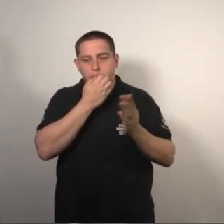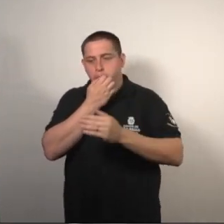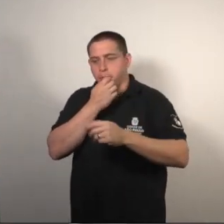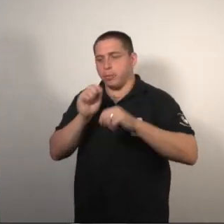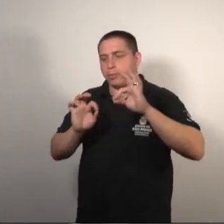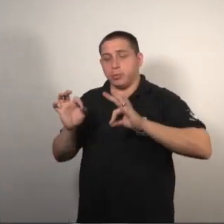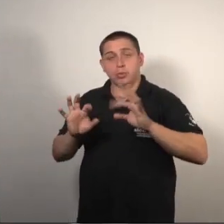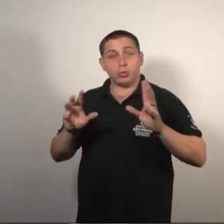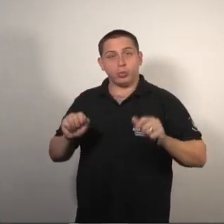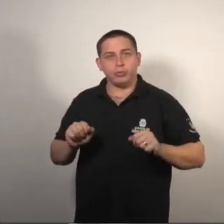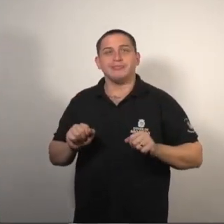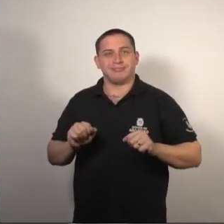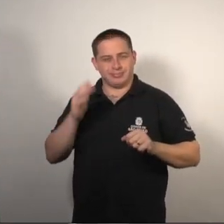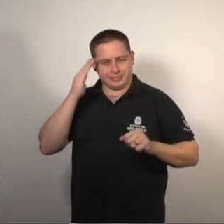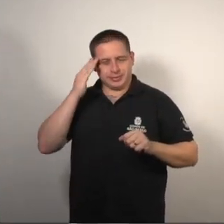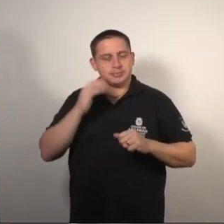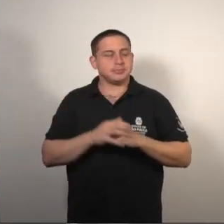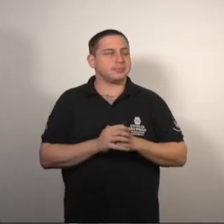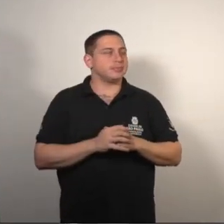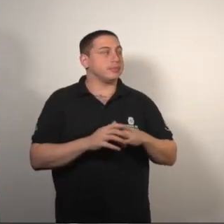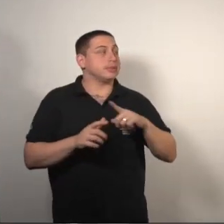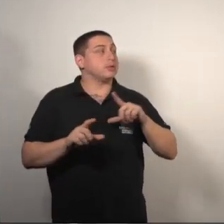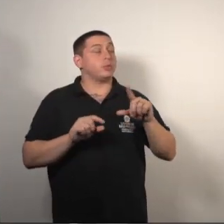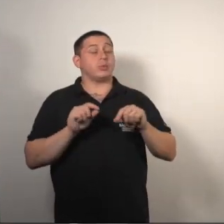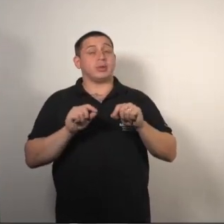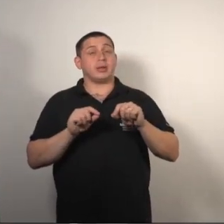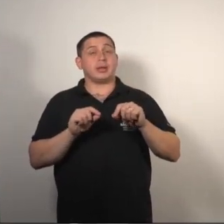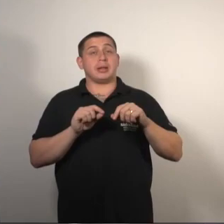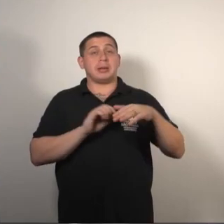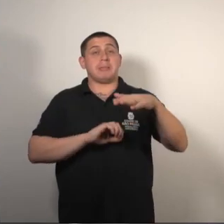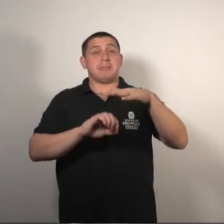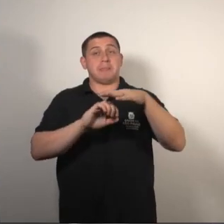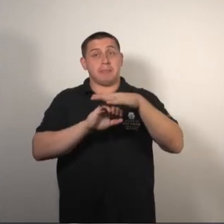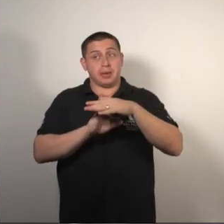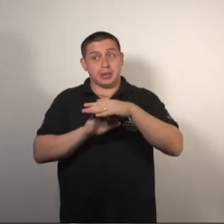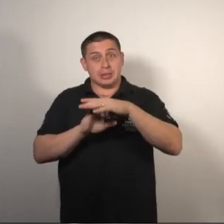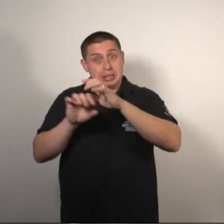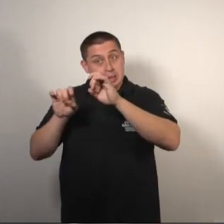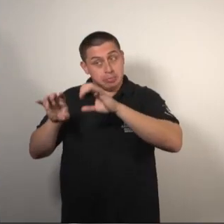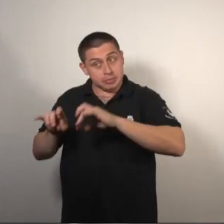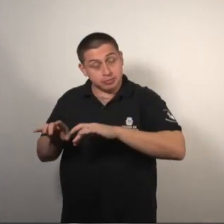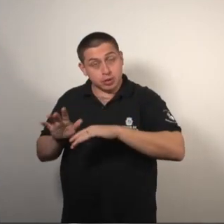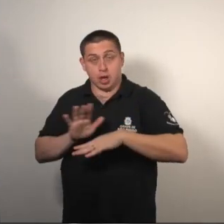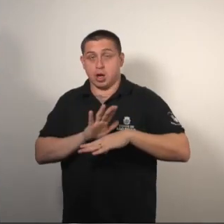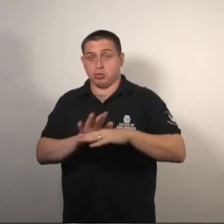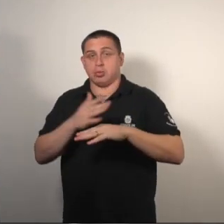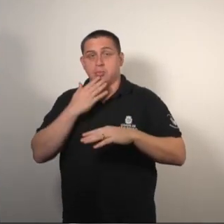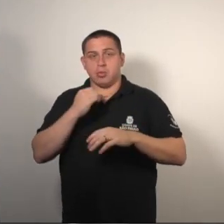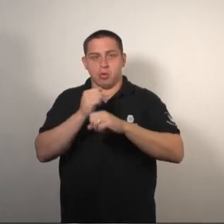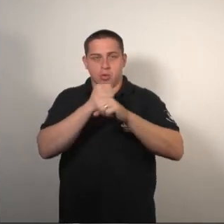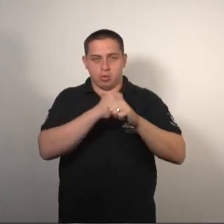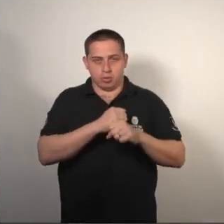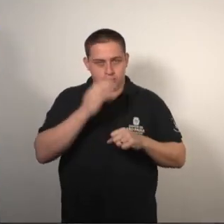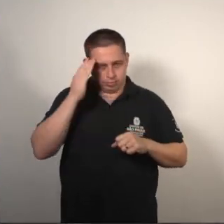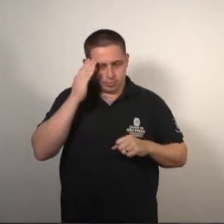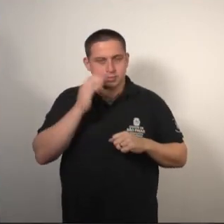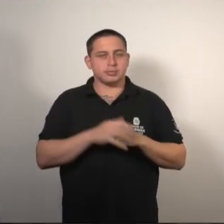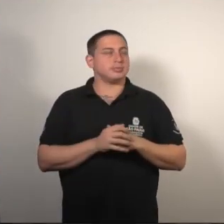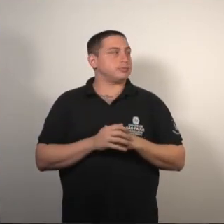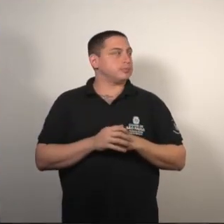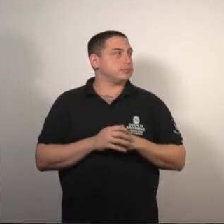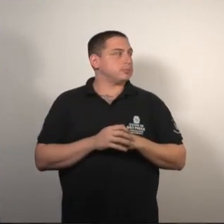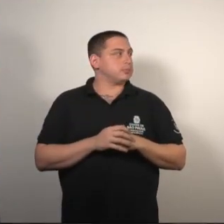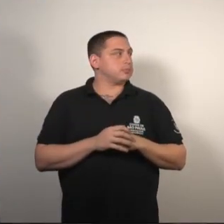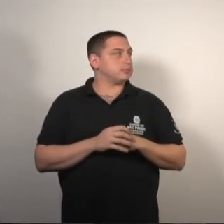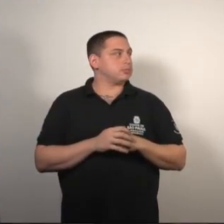seja, essas empresas que possam auxiliar no trânsito para a efetuação e execução das obras. Posso complementar? Na Avenida